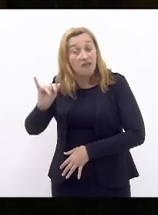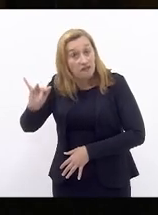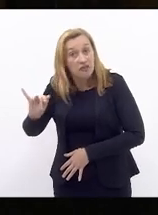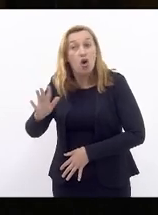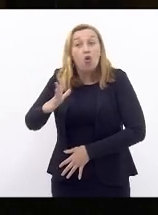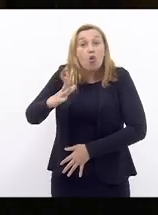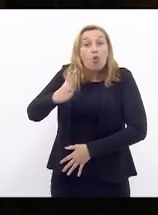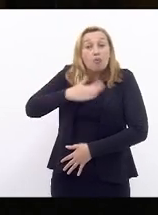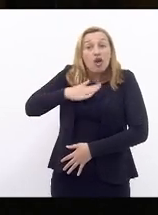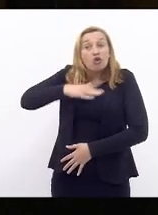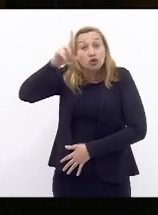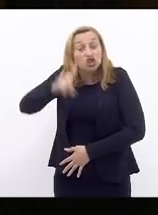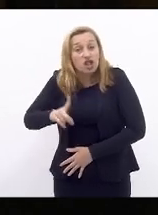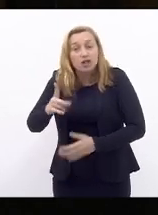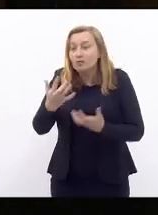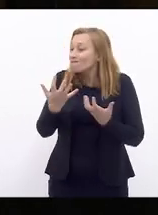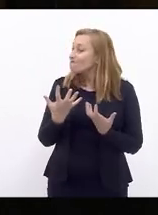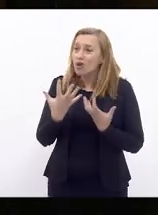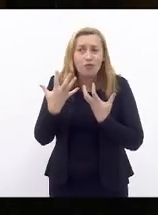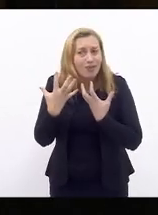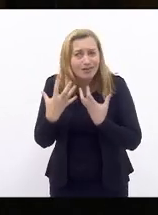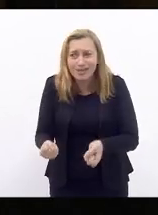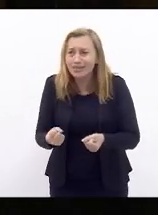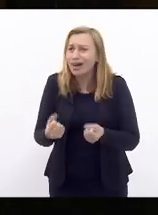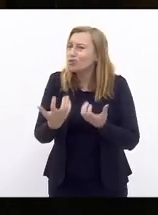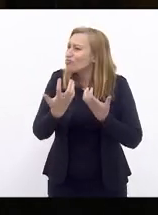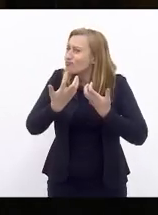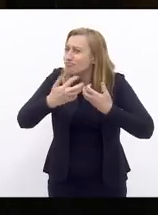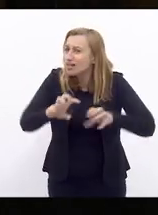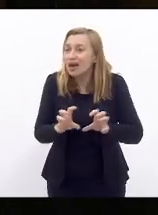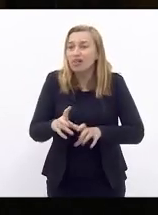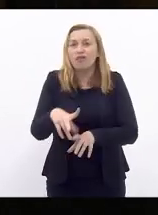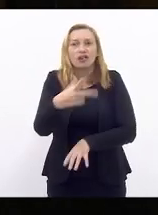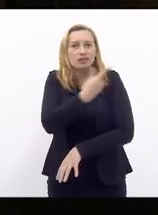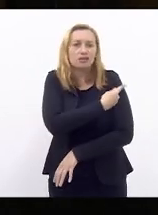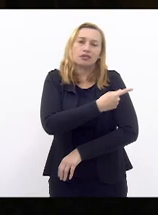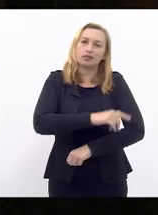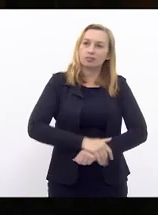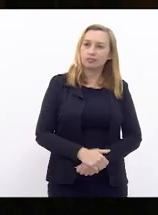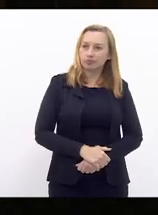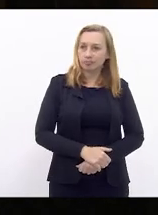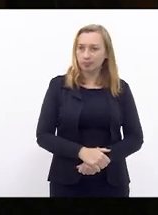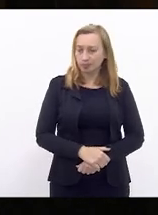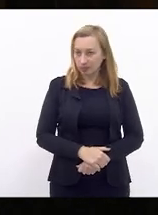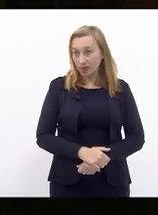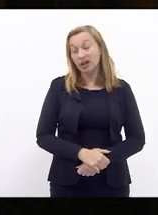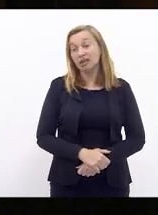direito de recusar, por enquanto, a vacinação.